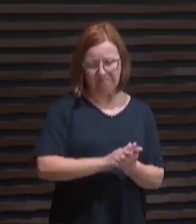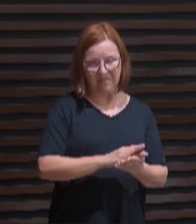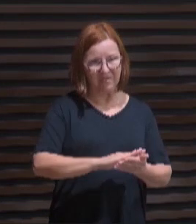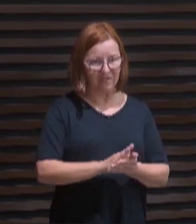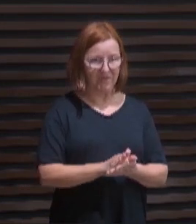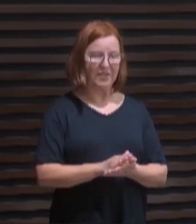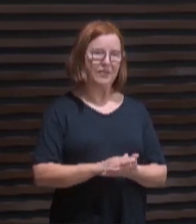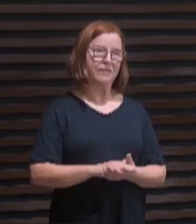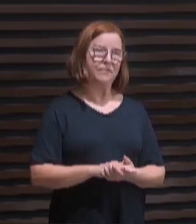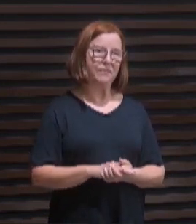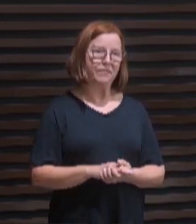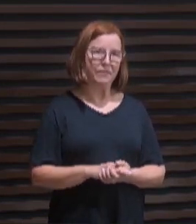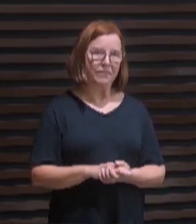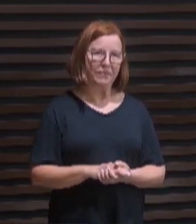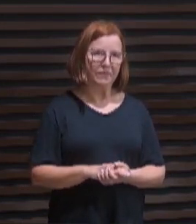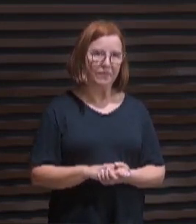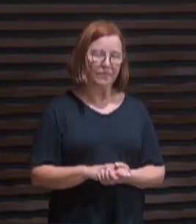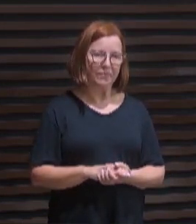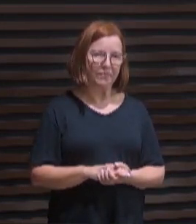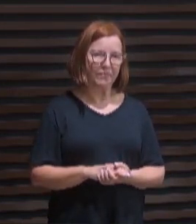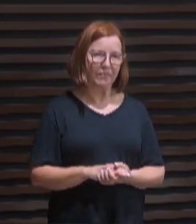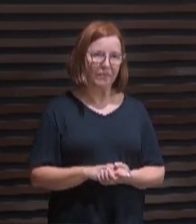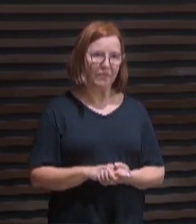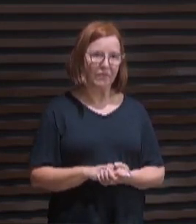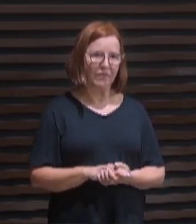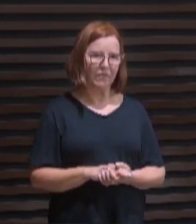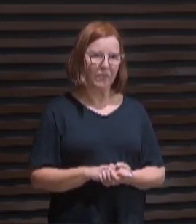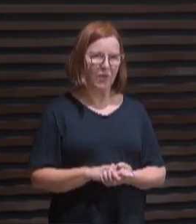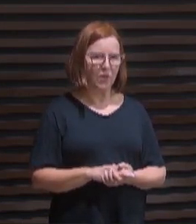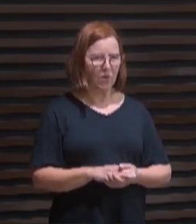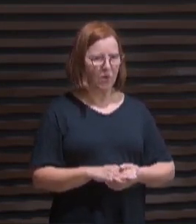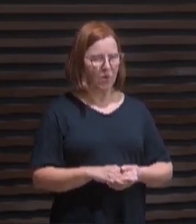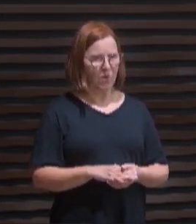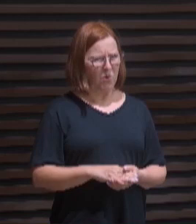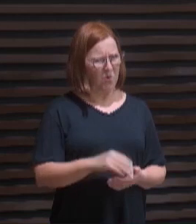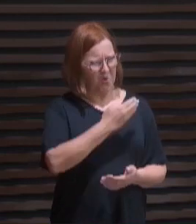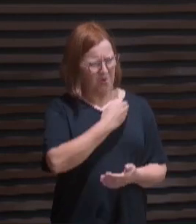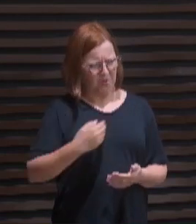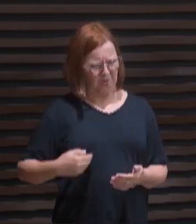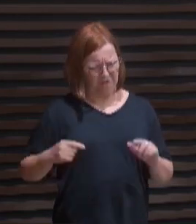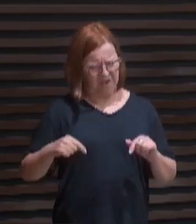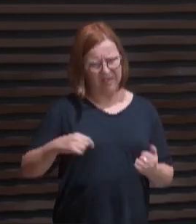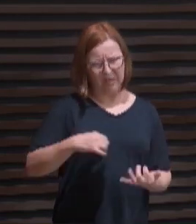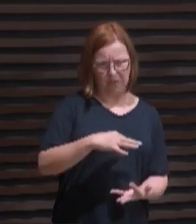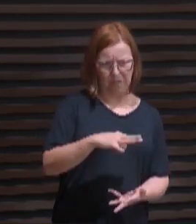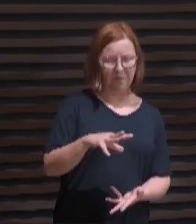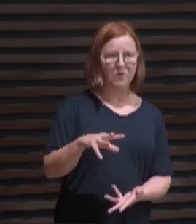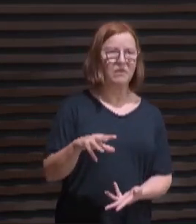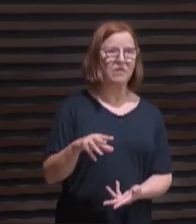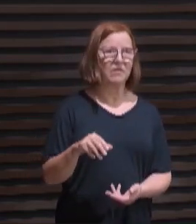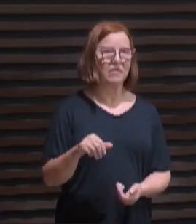vai. E os governantes do mundo, esses plutocratas,